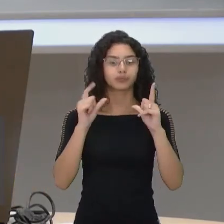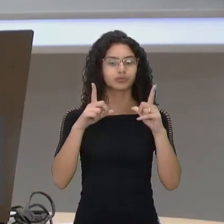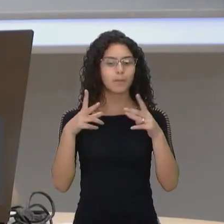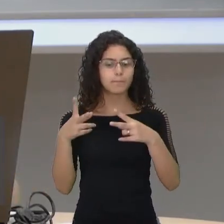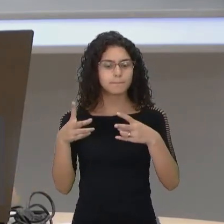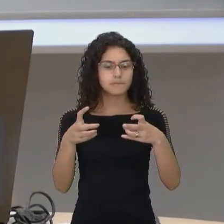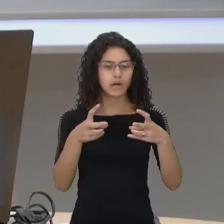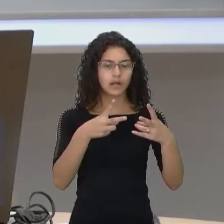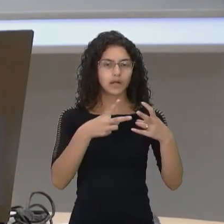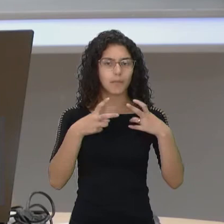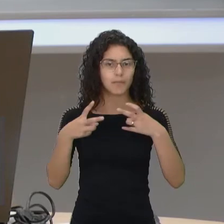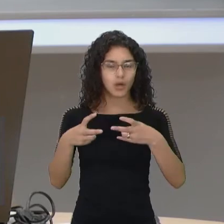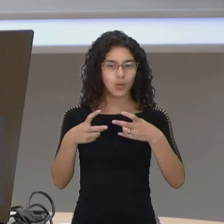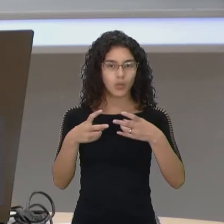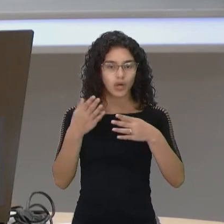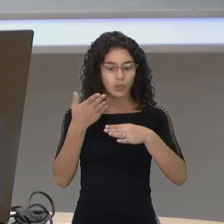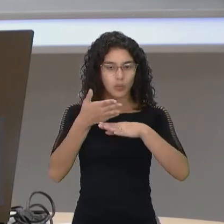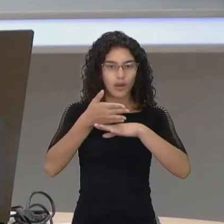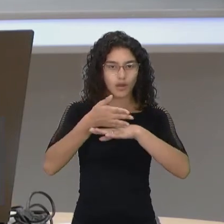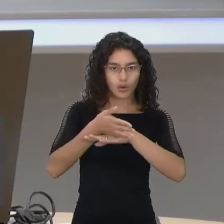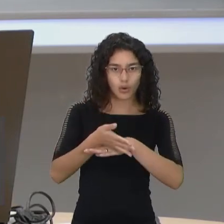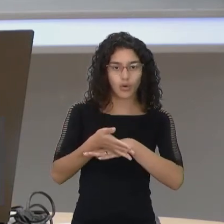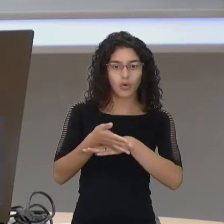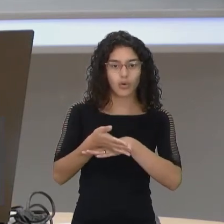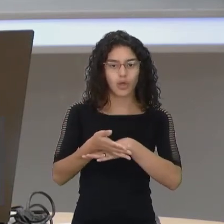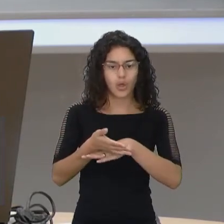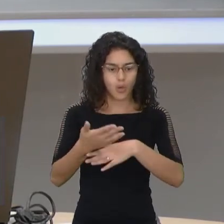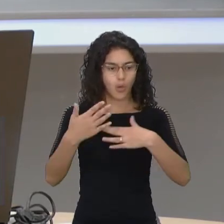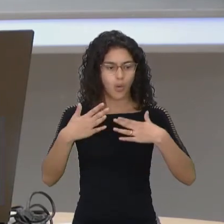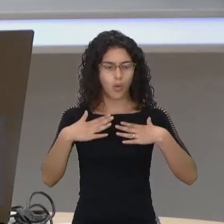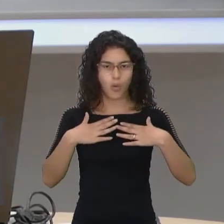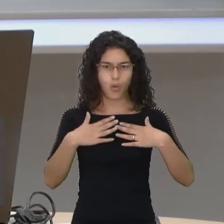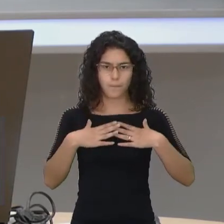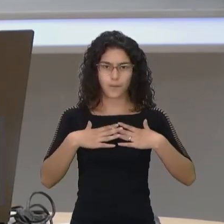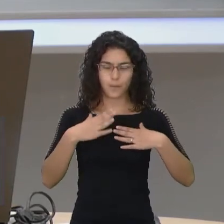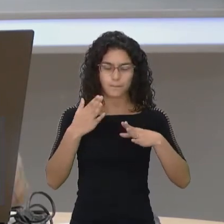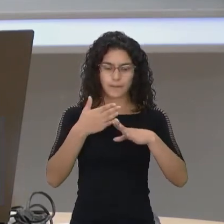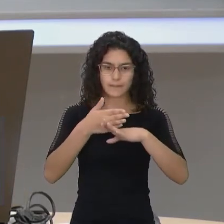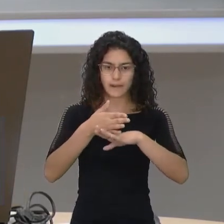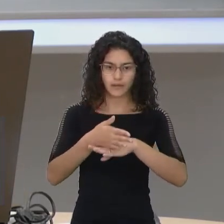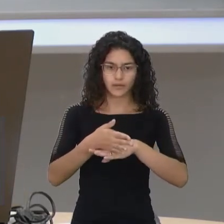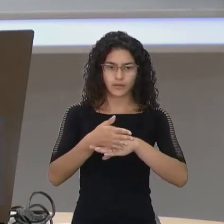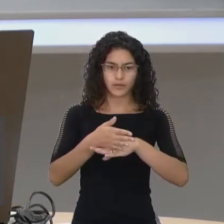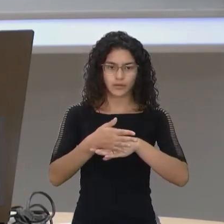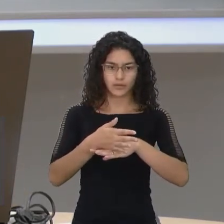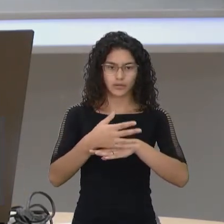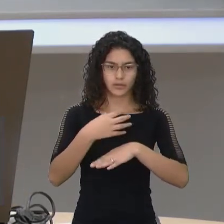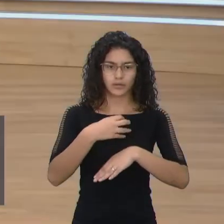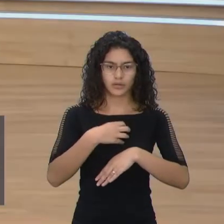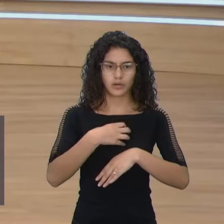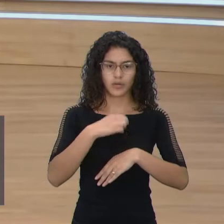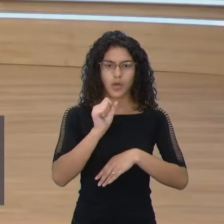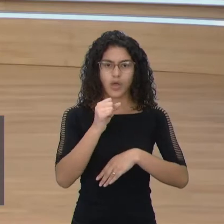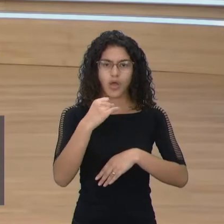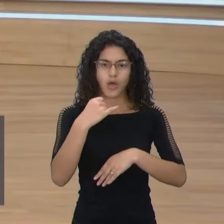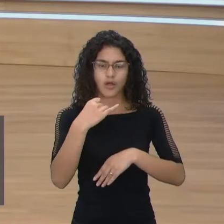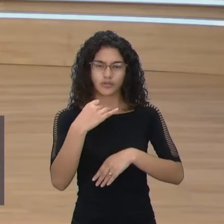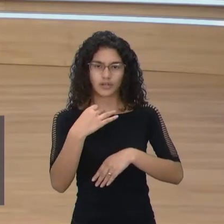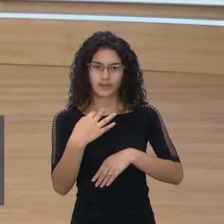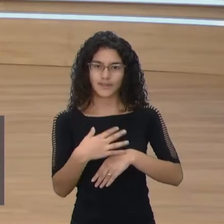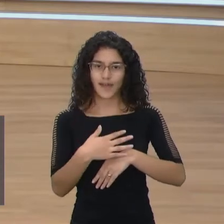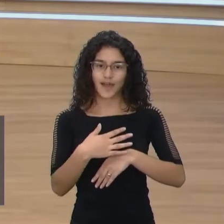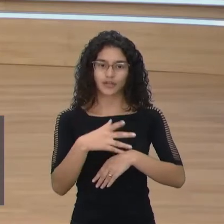na hora que ele entrou que o corpo dele, ao entrar na banheira, deslocou uma certa quantidade de água para